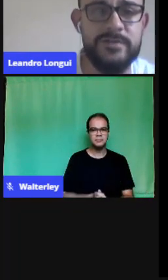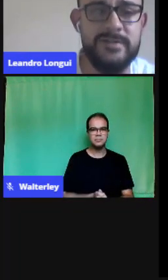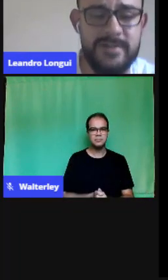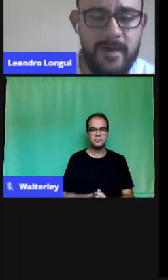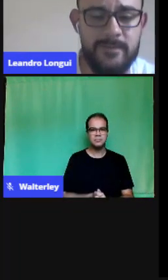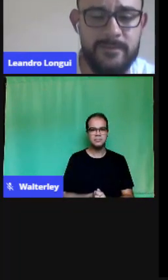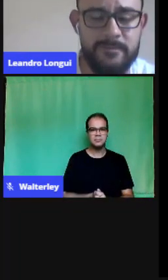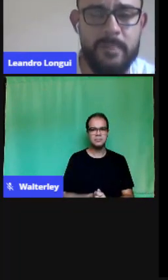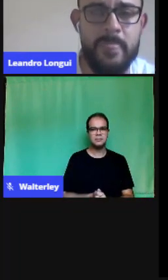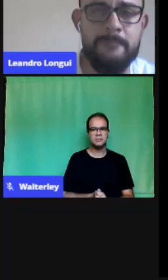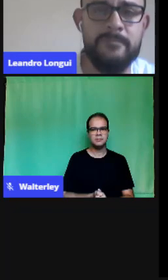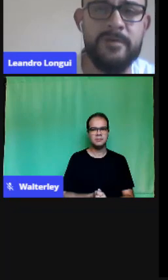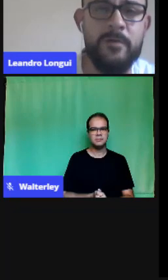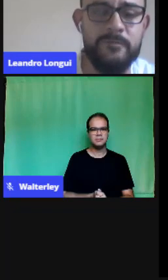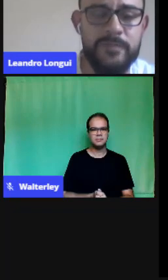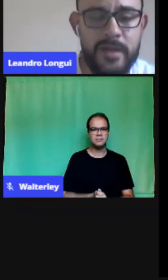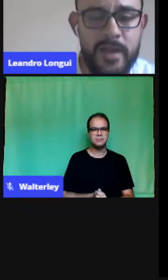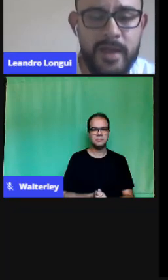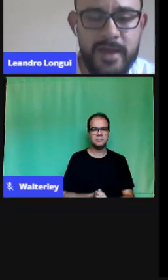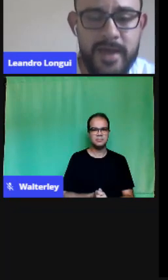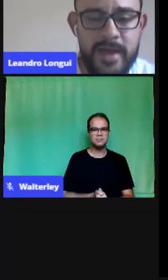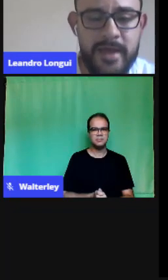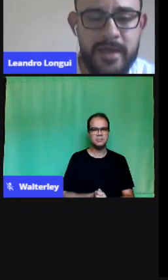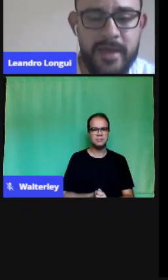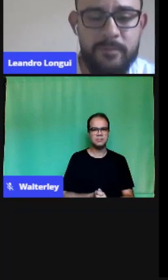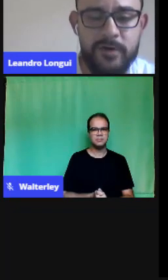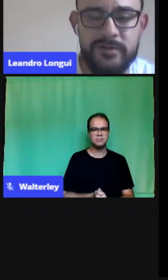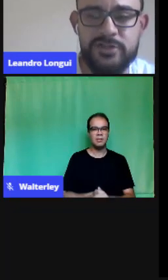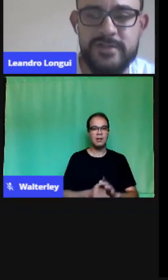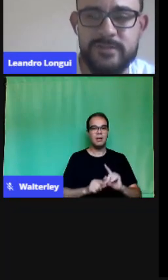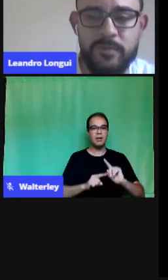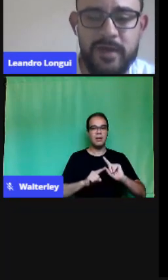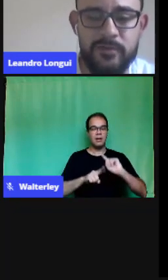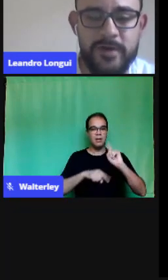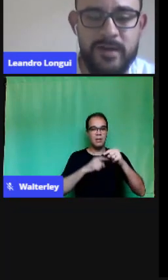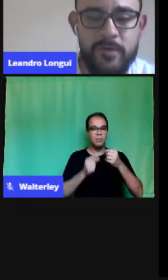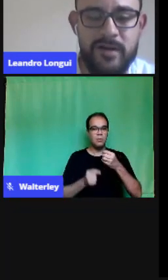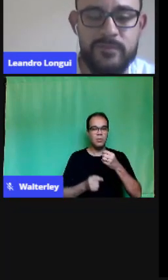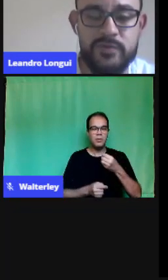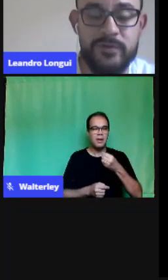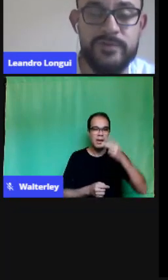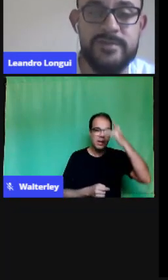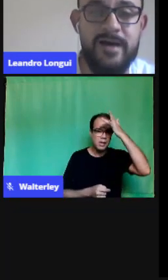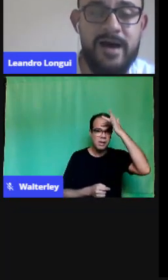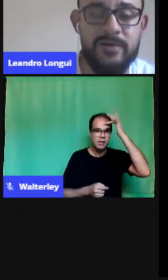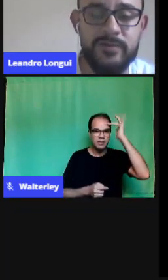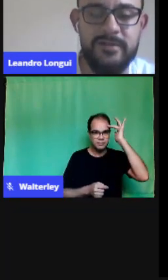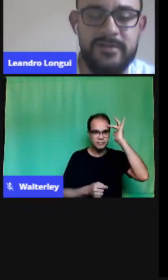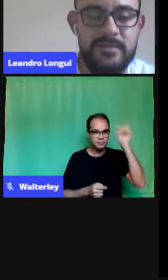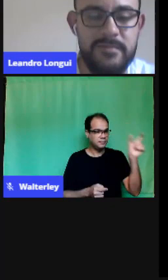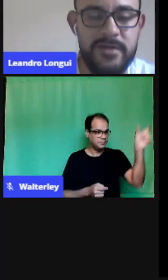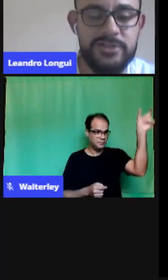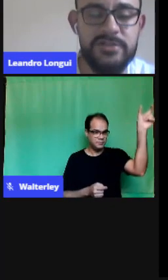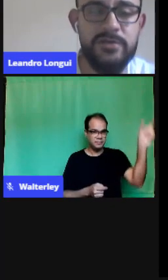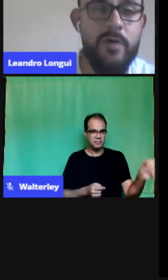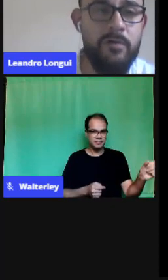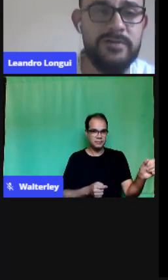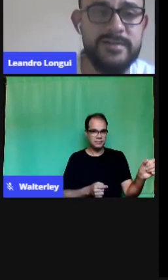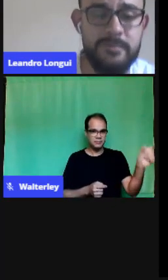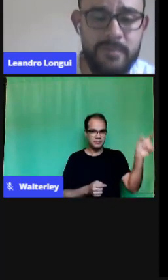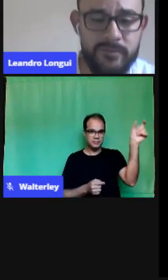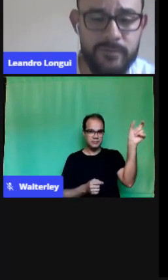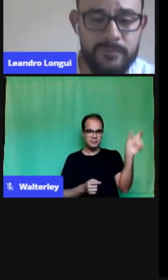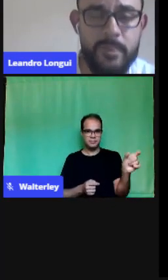previamente contextualizado. Então, é importante nesse momento elaborarmos um enunciado que delimite